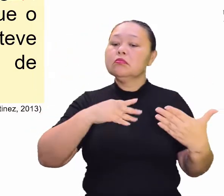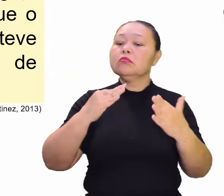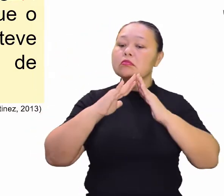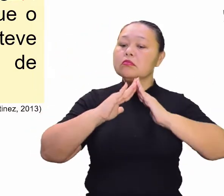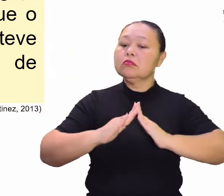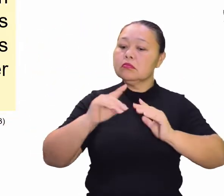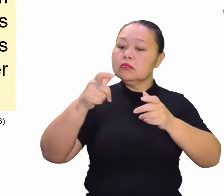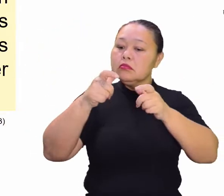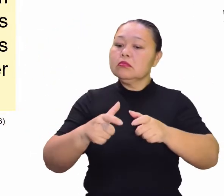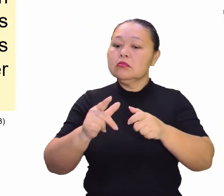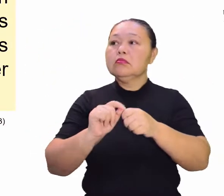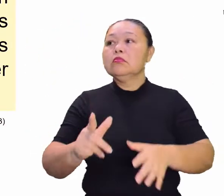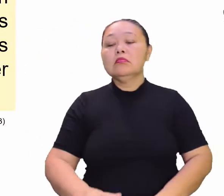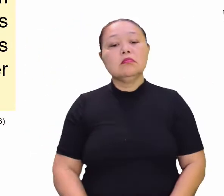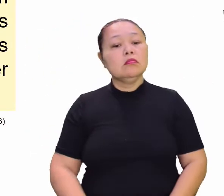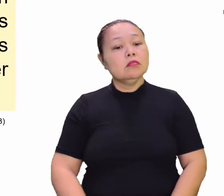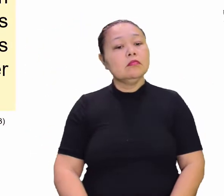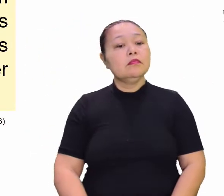nesse local.